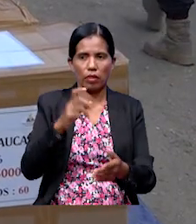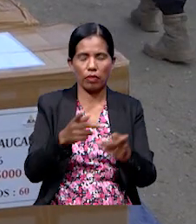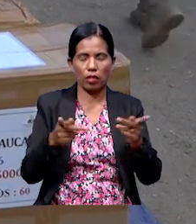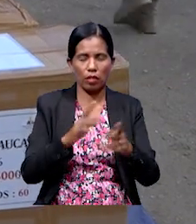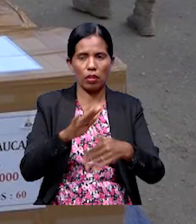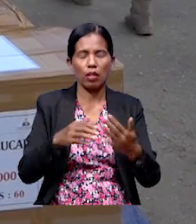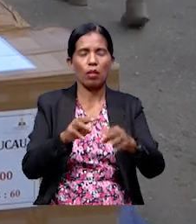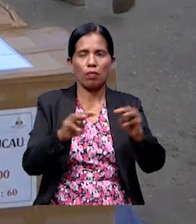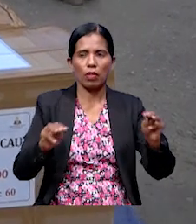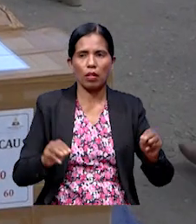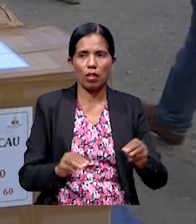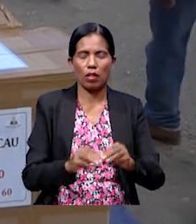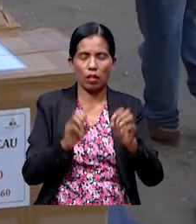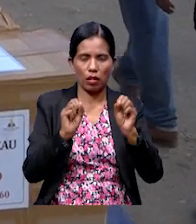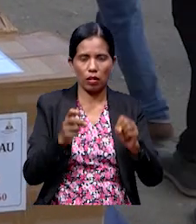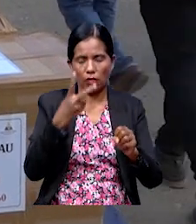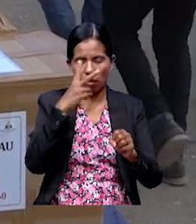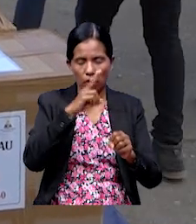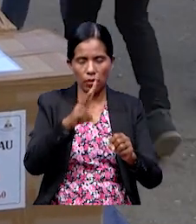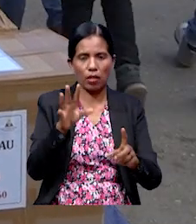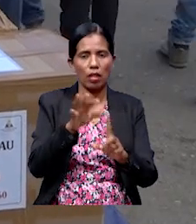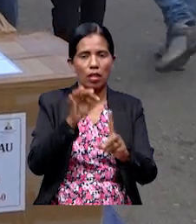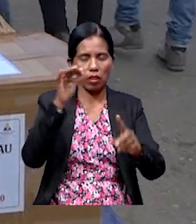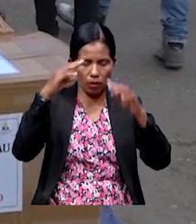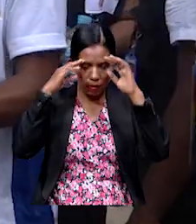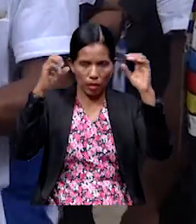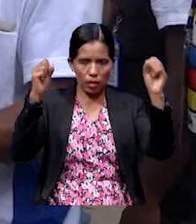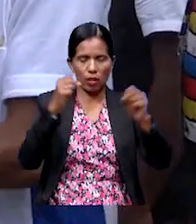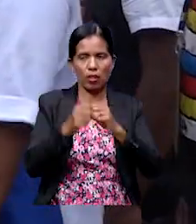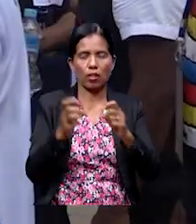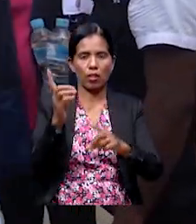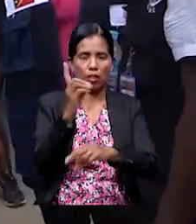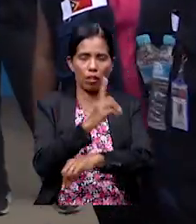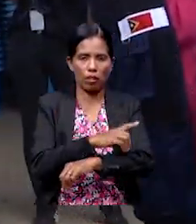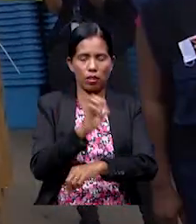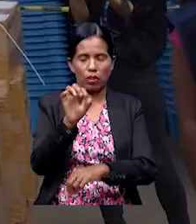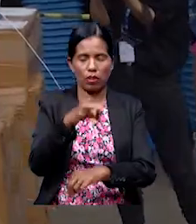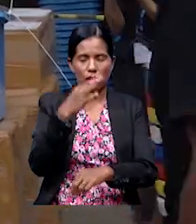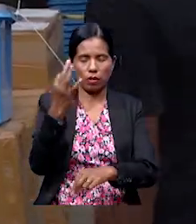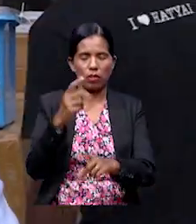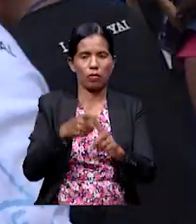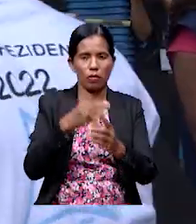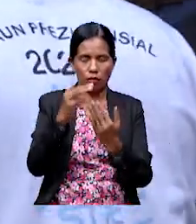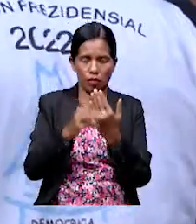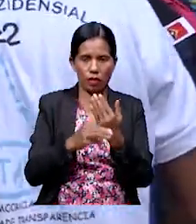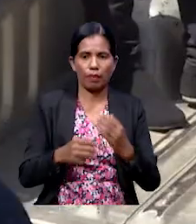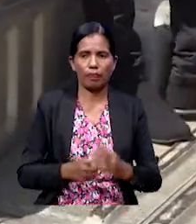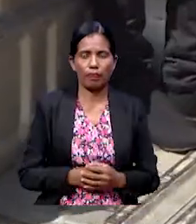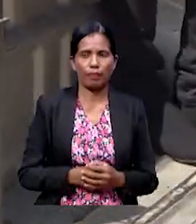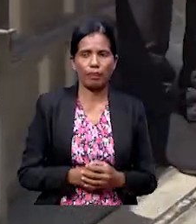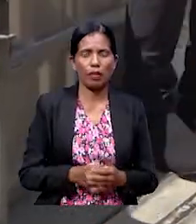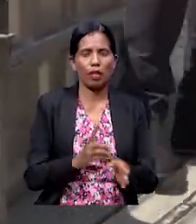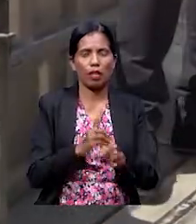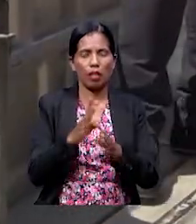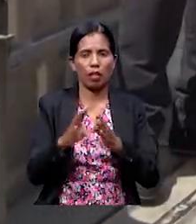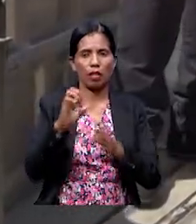a município, a tubele realiza eleição presidencial e a loron sanulo recensia fulan março né. Além de né, diretor